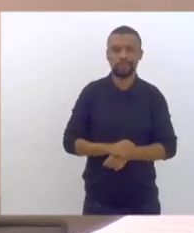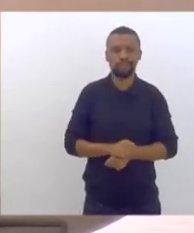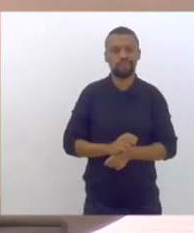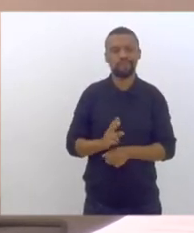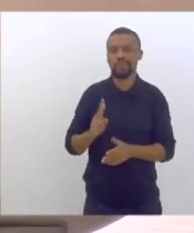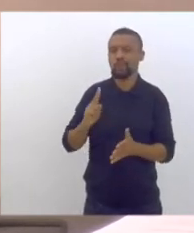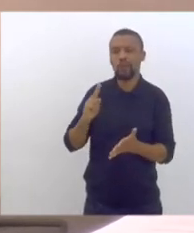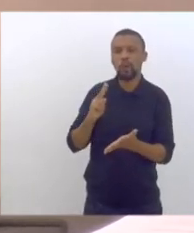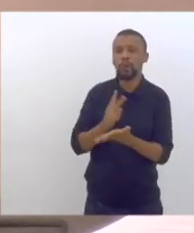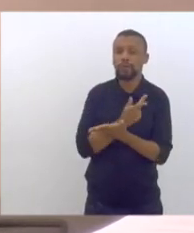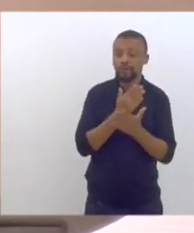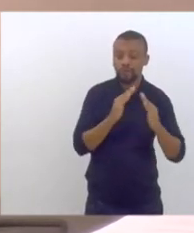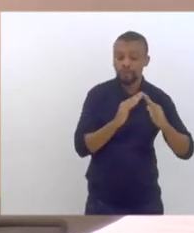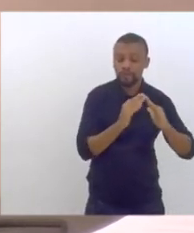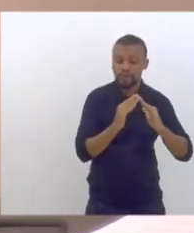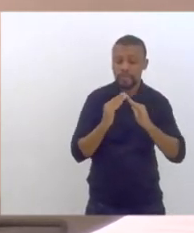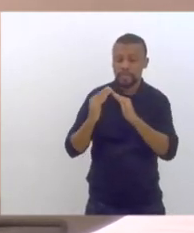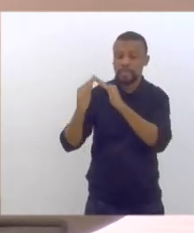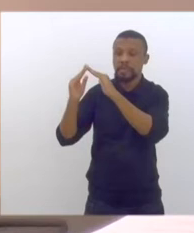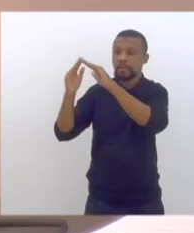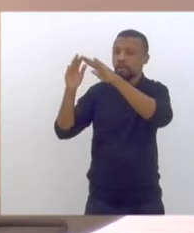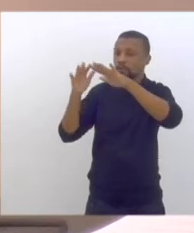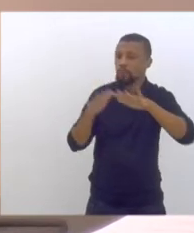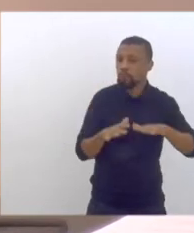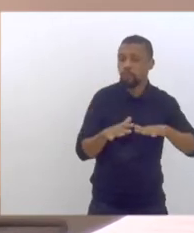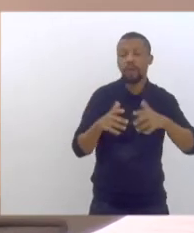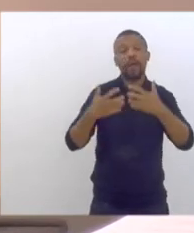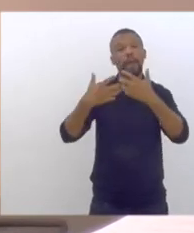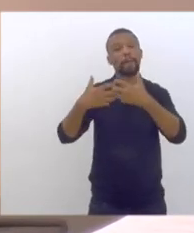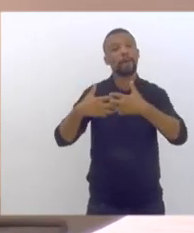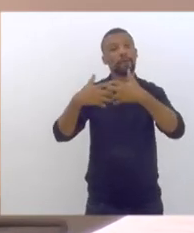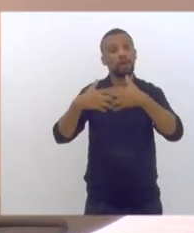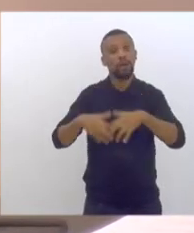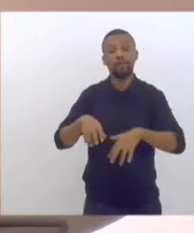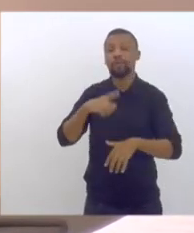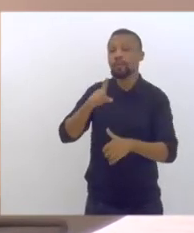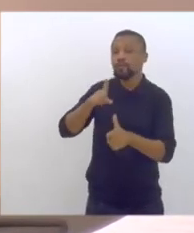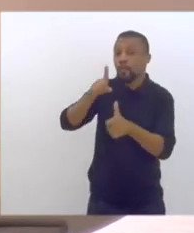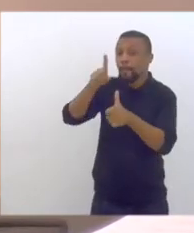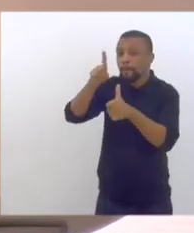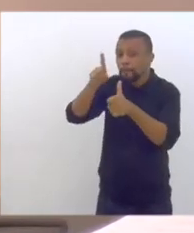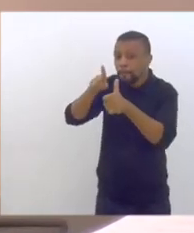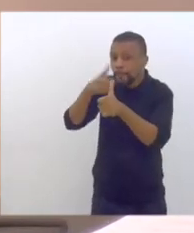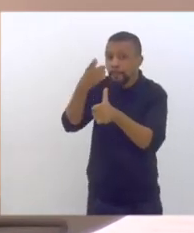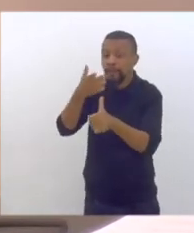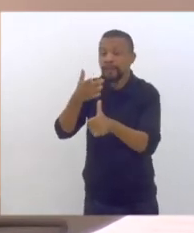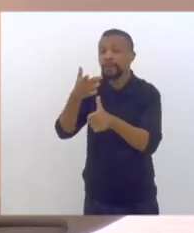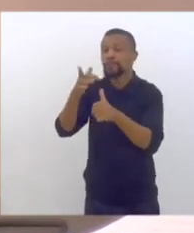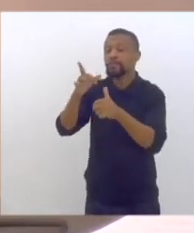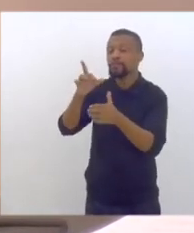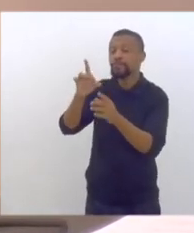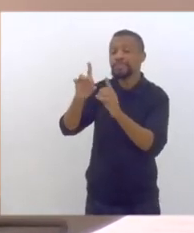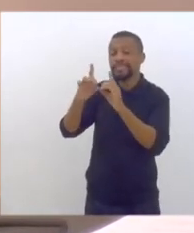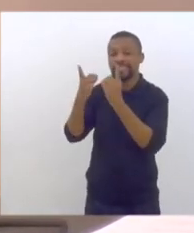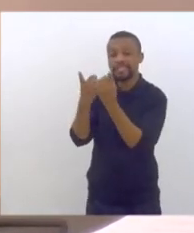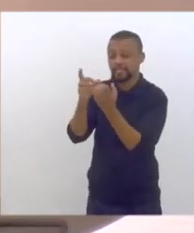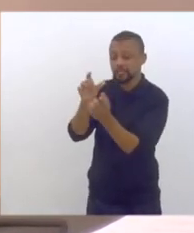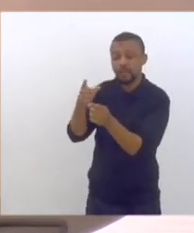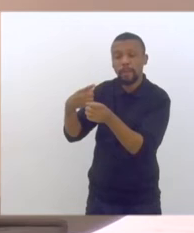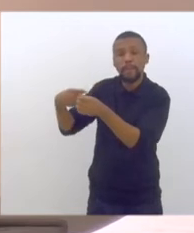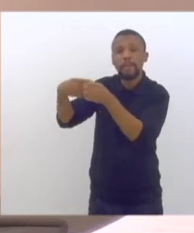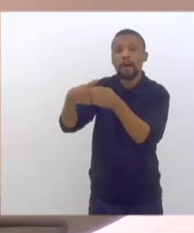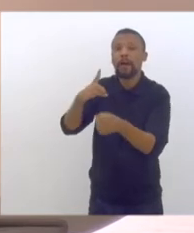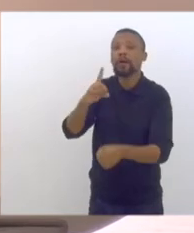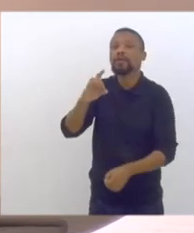Petrópolis foi no 1º Distrito e como é que a gente vai regular preços